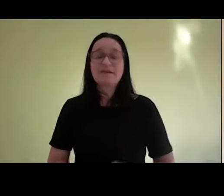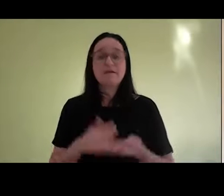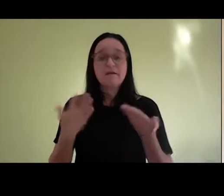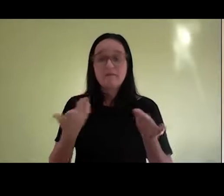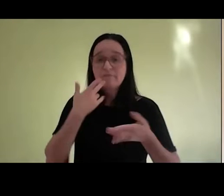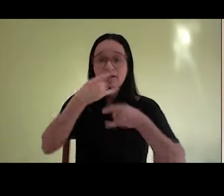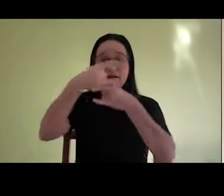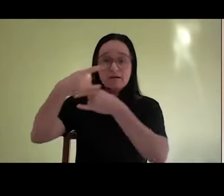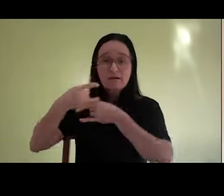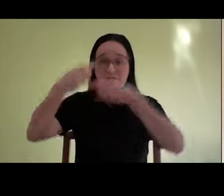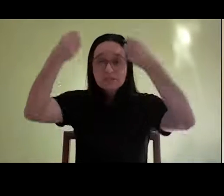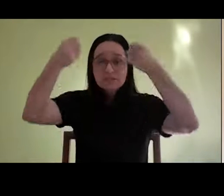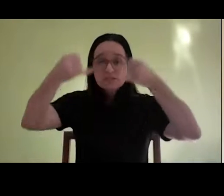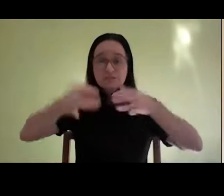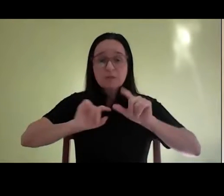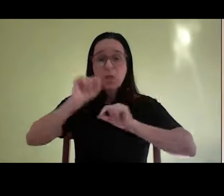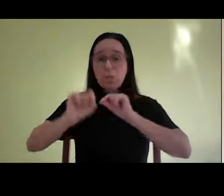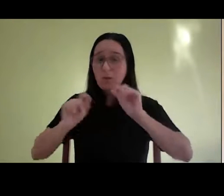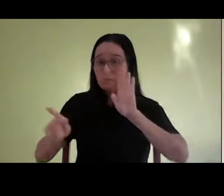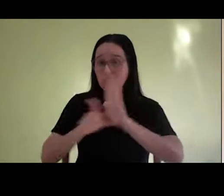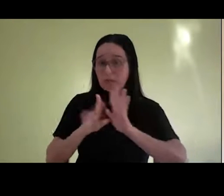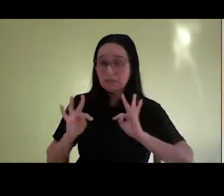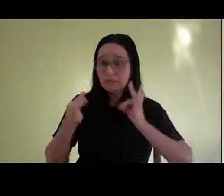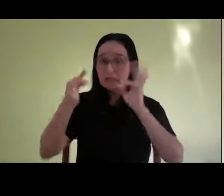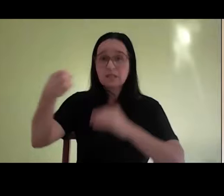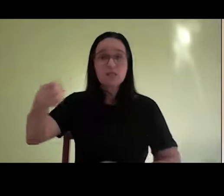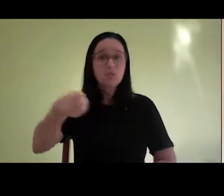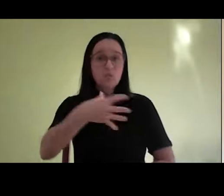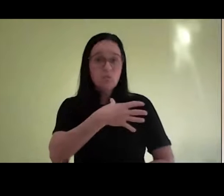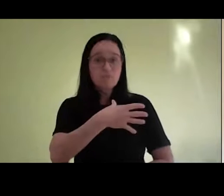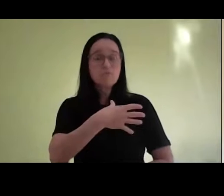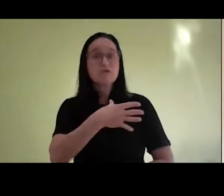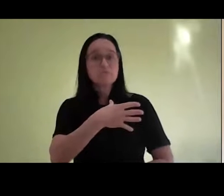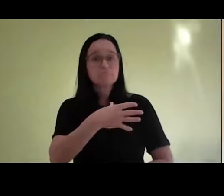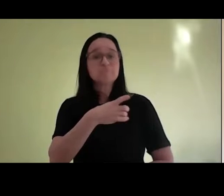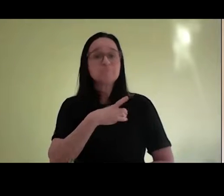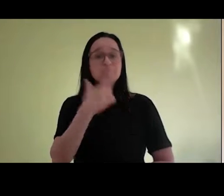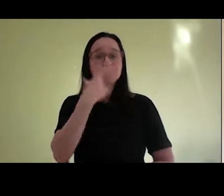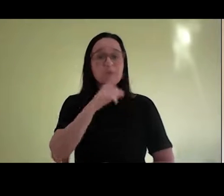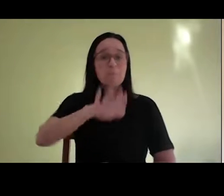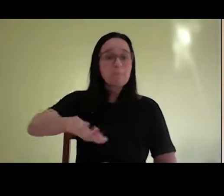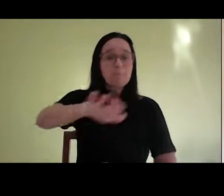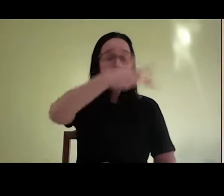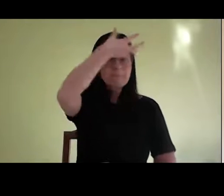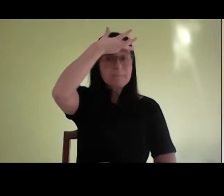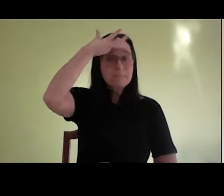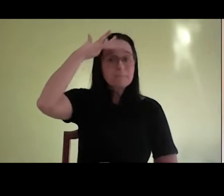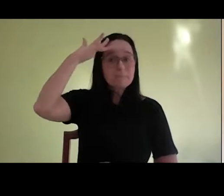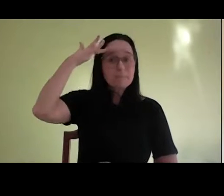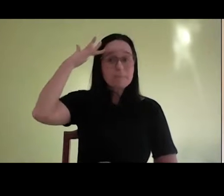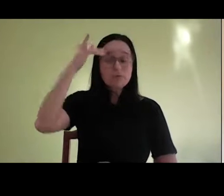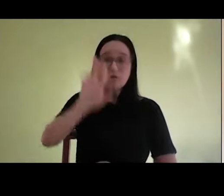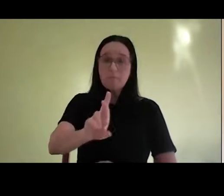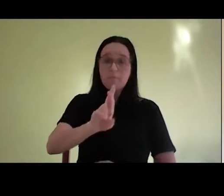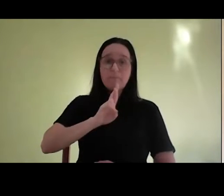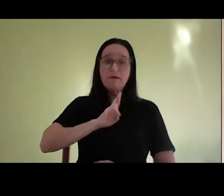tecnologia que ninguém sabia do que se tratava, eu consegui participar, fazer com que as pessoas depois que deram feedback, deram